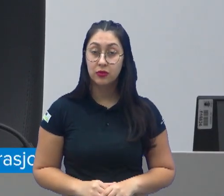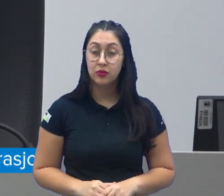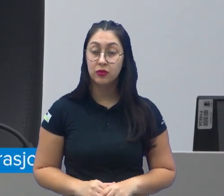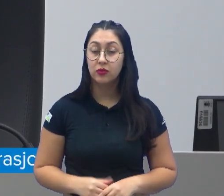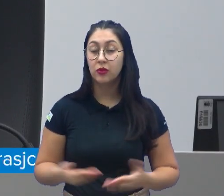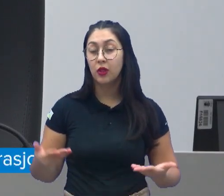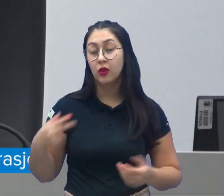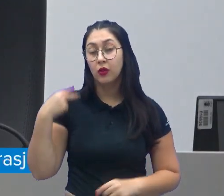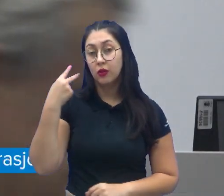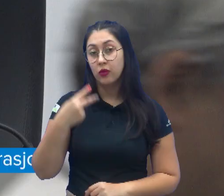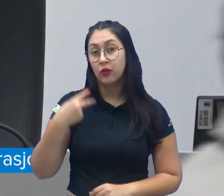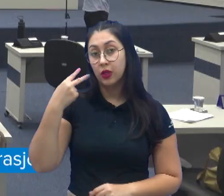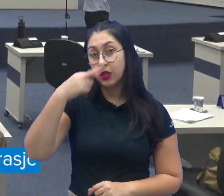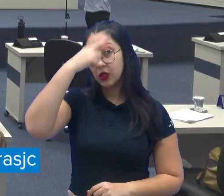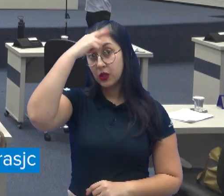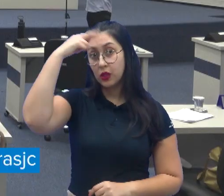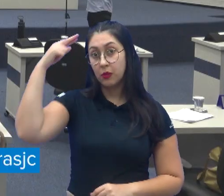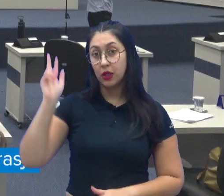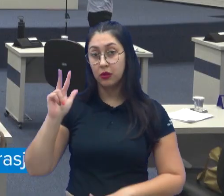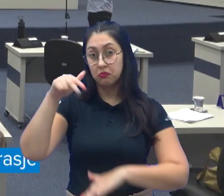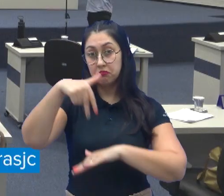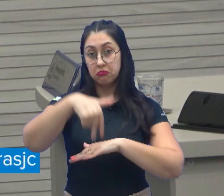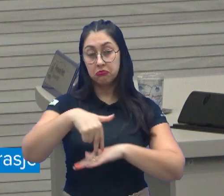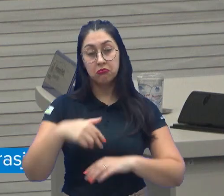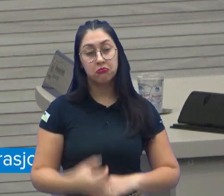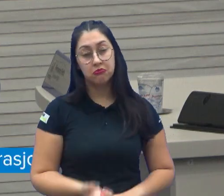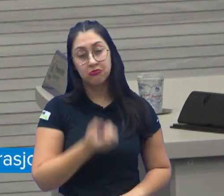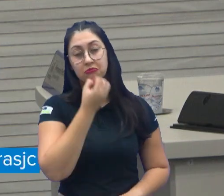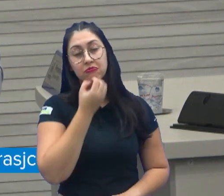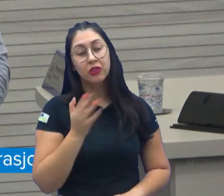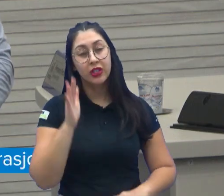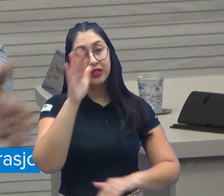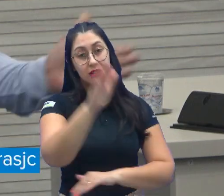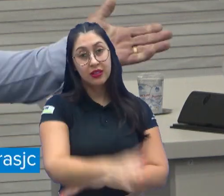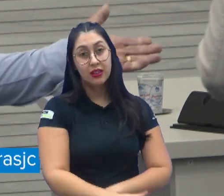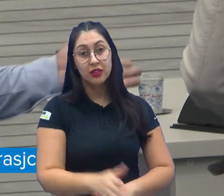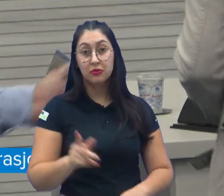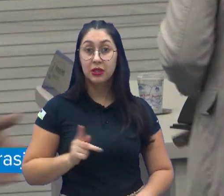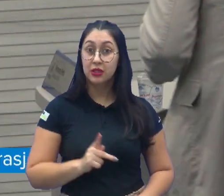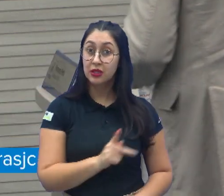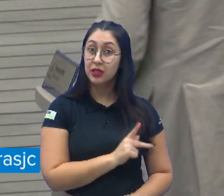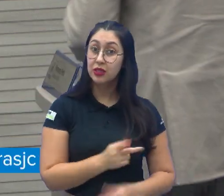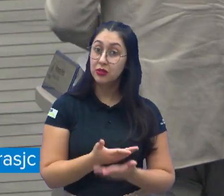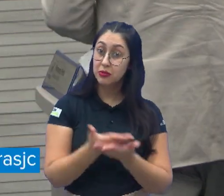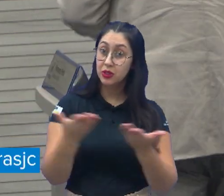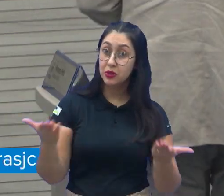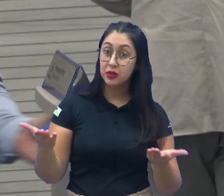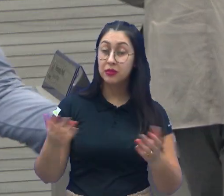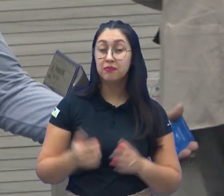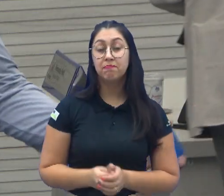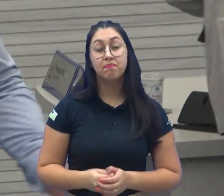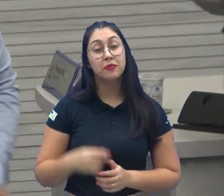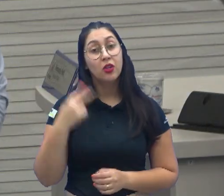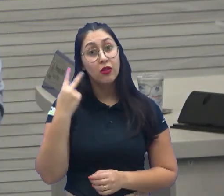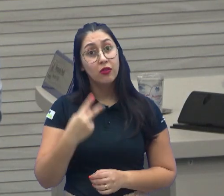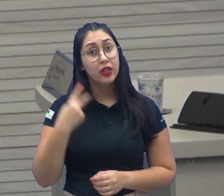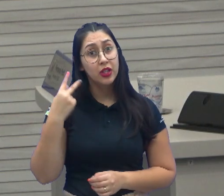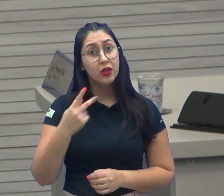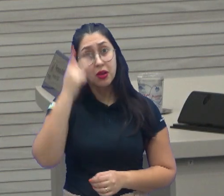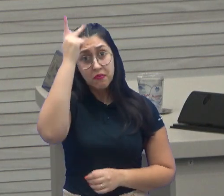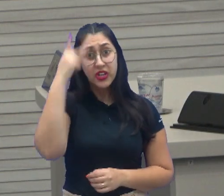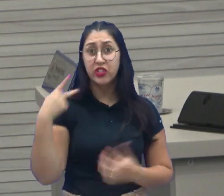o vereador Roberto Chagas. Senhor presidente, boa tarde a todos. O vereador Petiti lavou a alma aqui